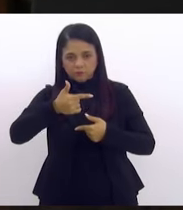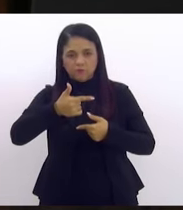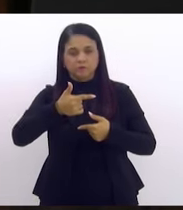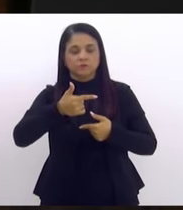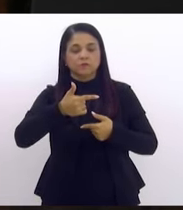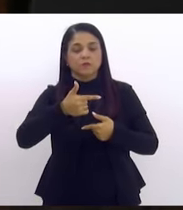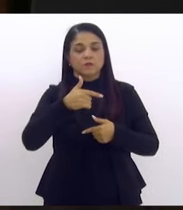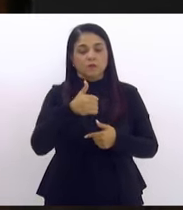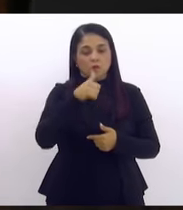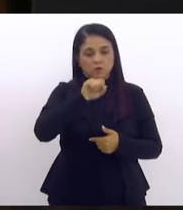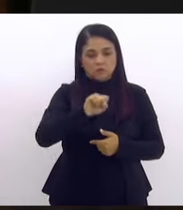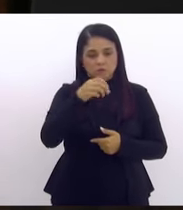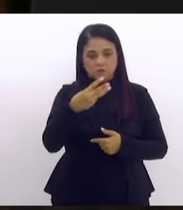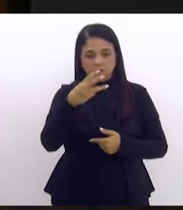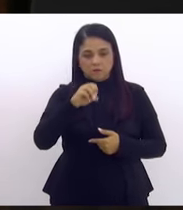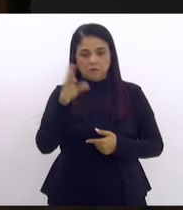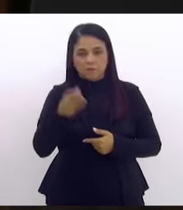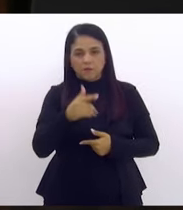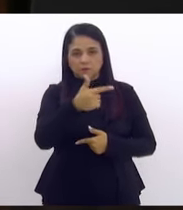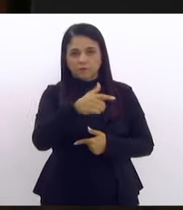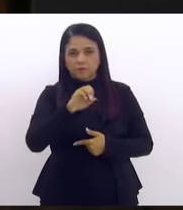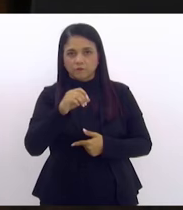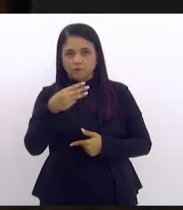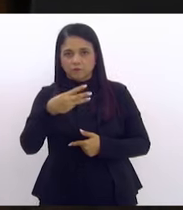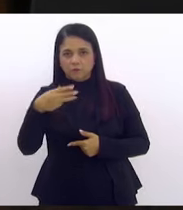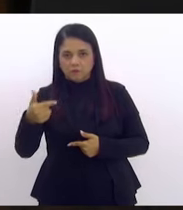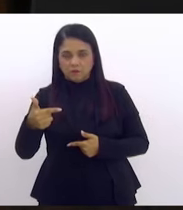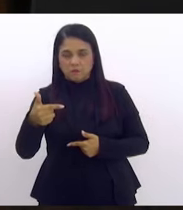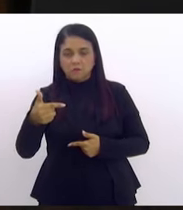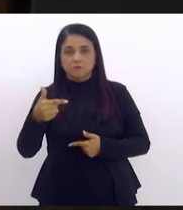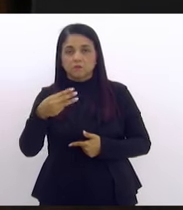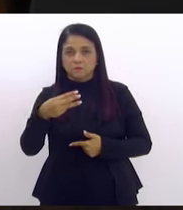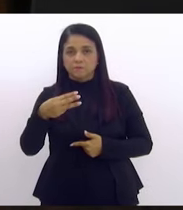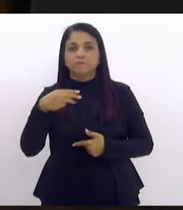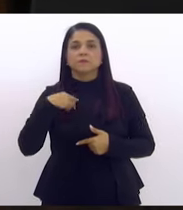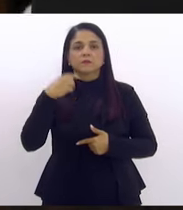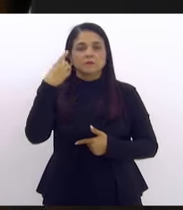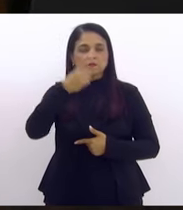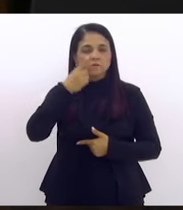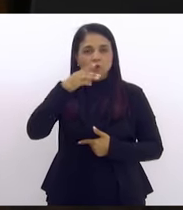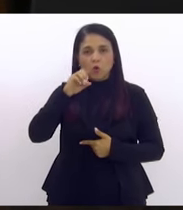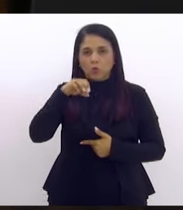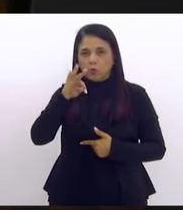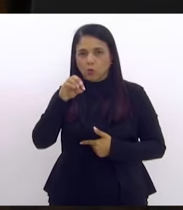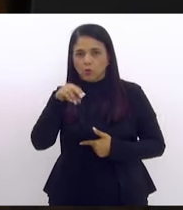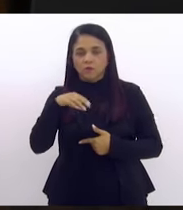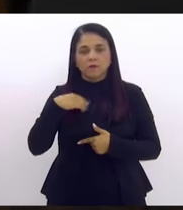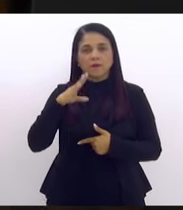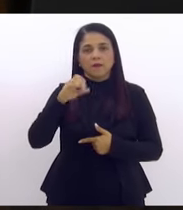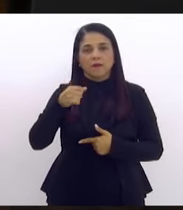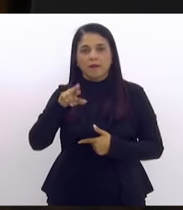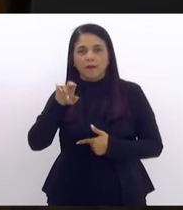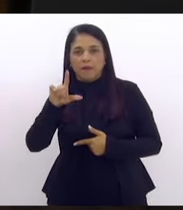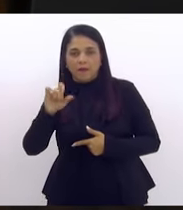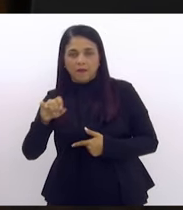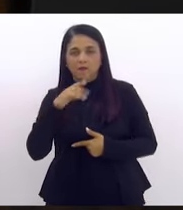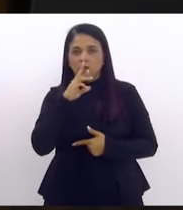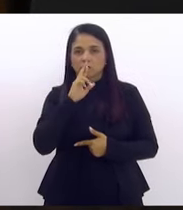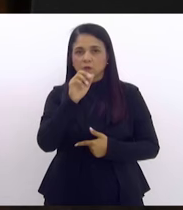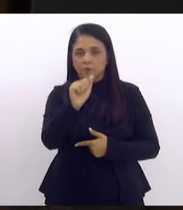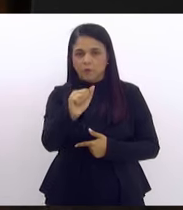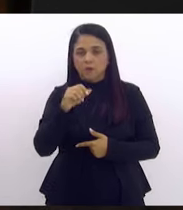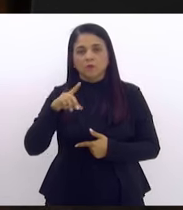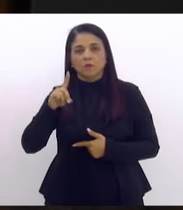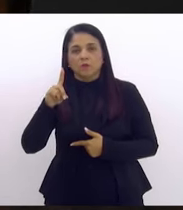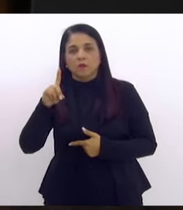projeto de lei número 830 de 2023, de autoria dos deputados Otônia de Paula Pai, Carla Machado, Rodrigo Amorim, Daniel Librelon,